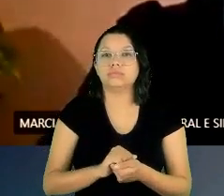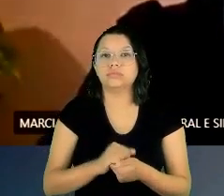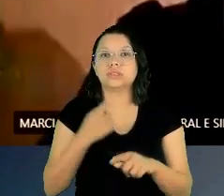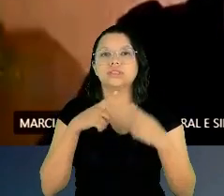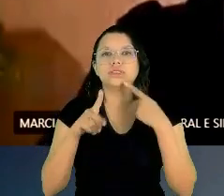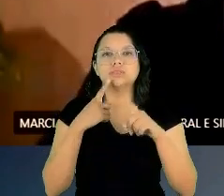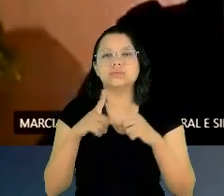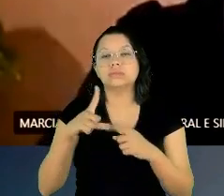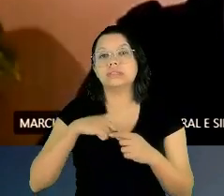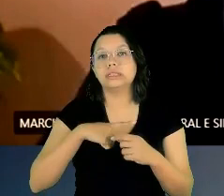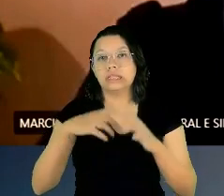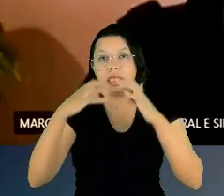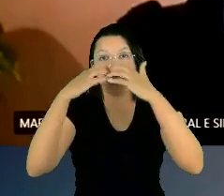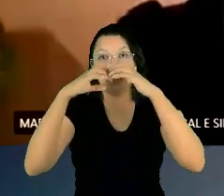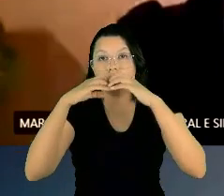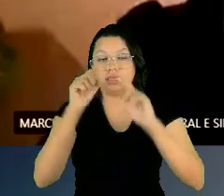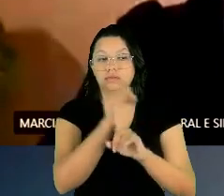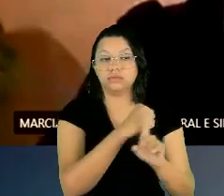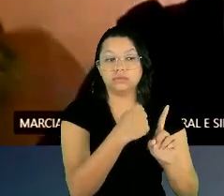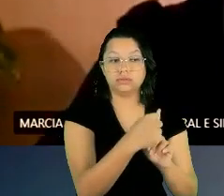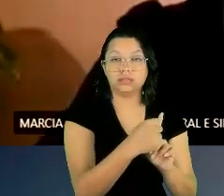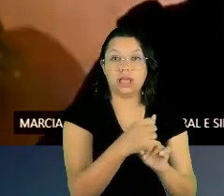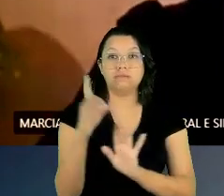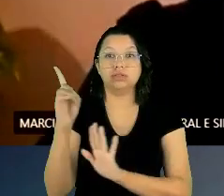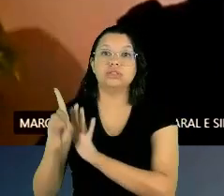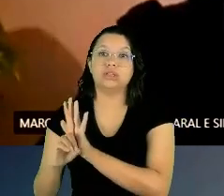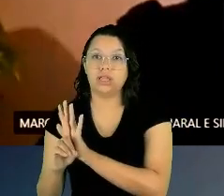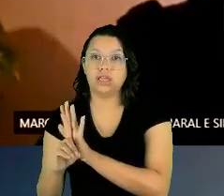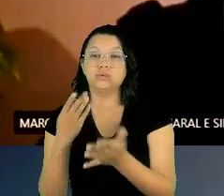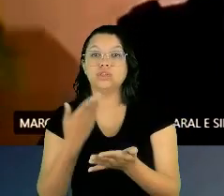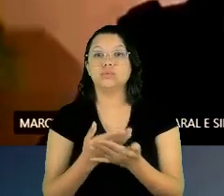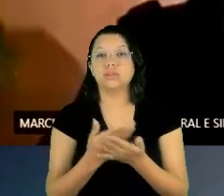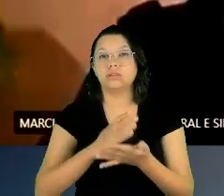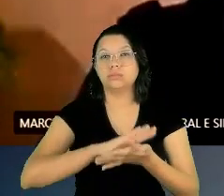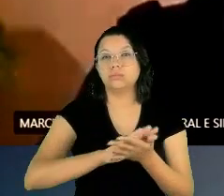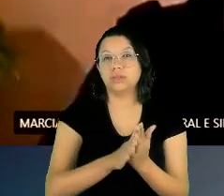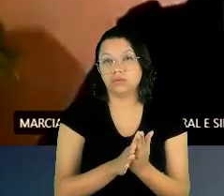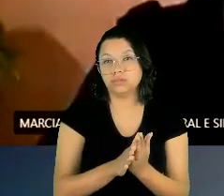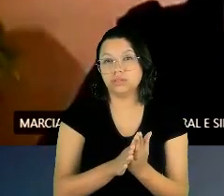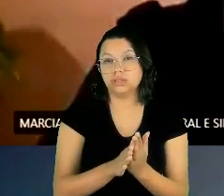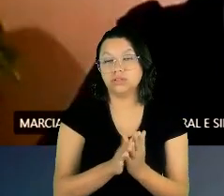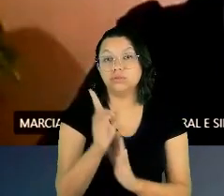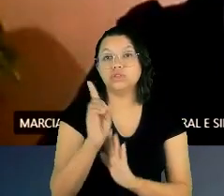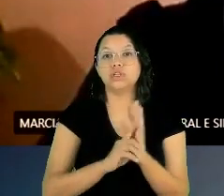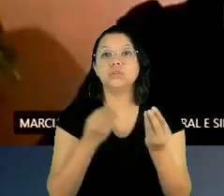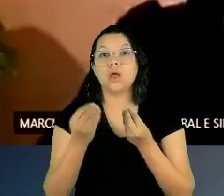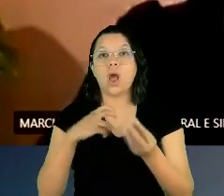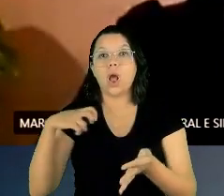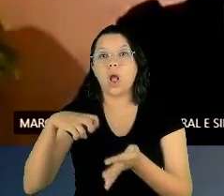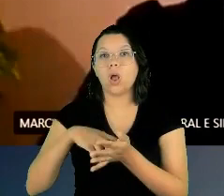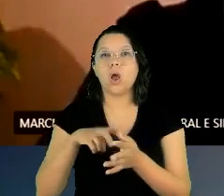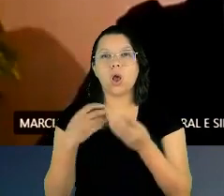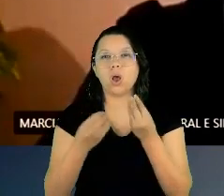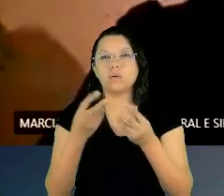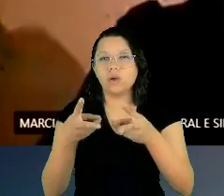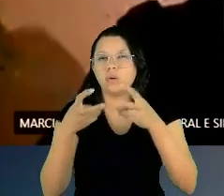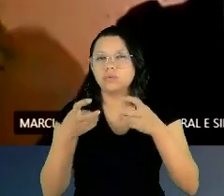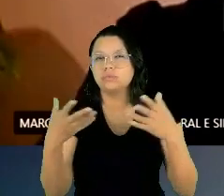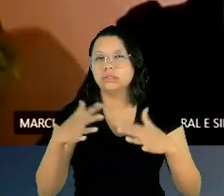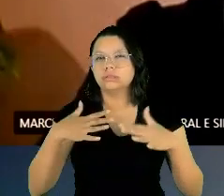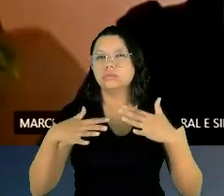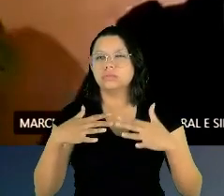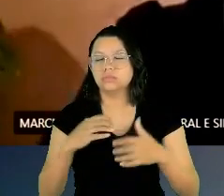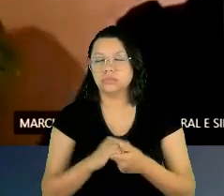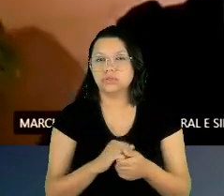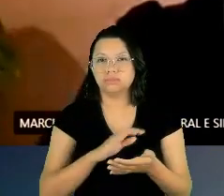outro, aí entra até a discussão que se tem em neurociência social e neurociência e direito, né? Estudando preconceitos e o direito e como punir e